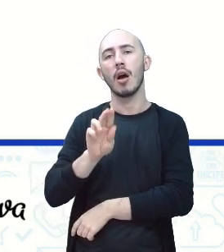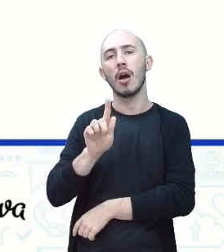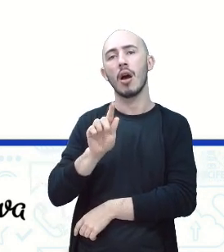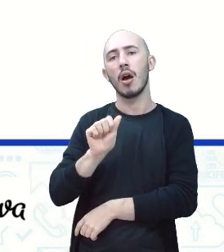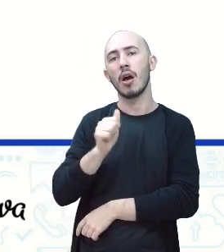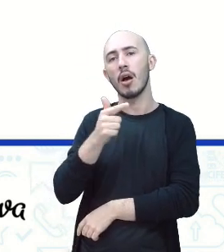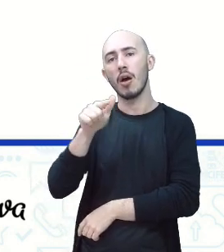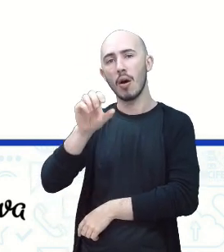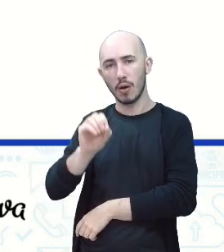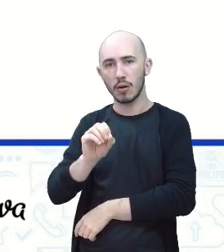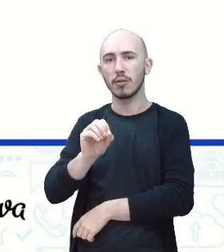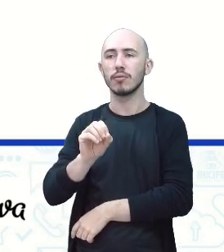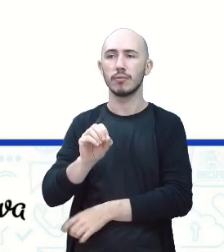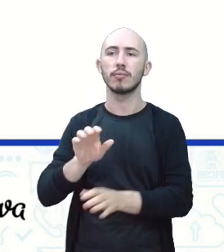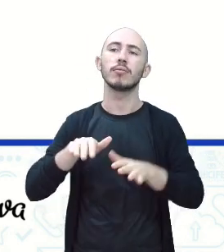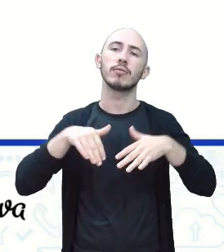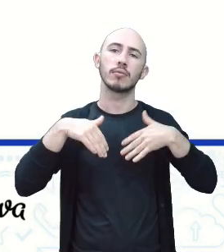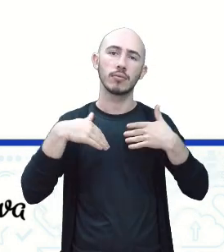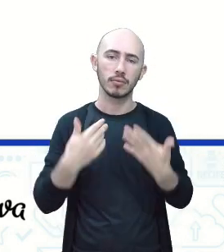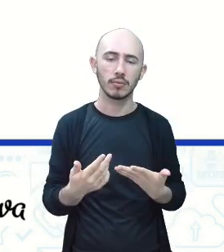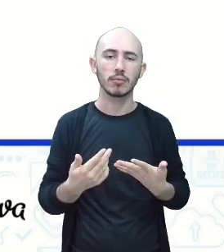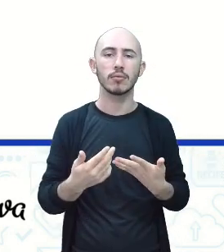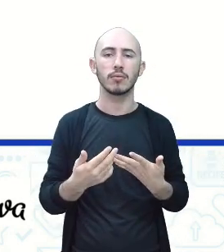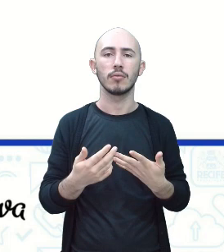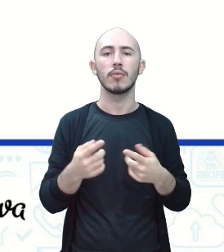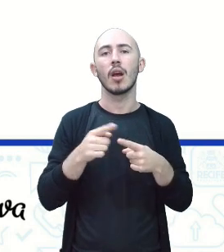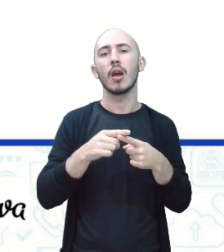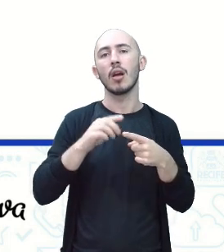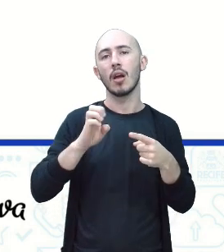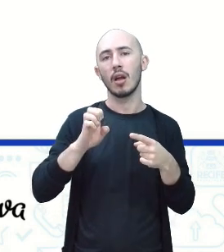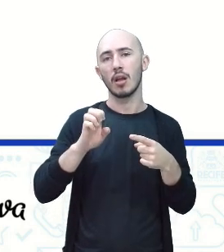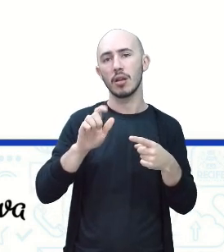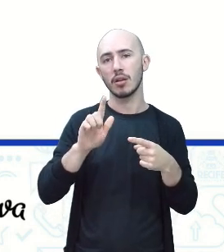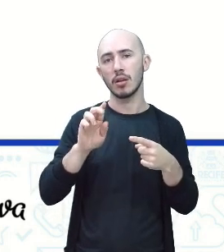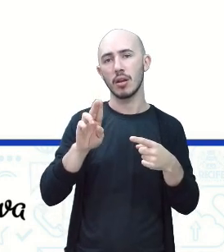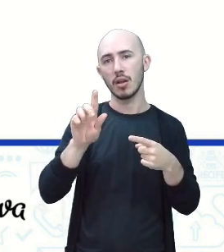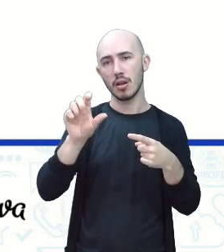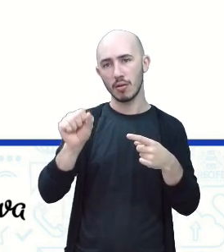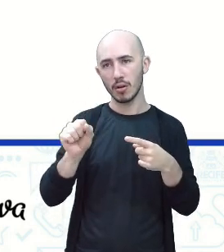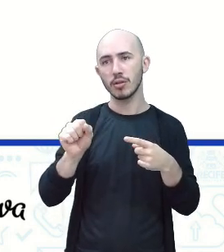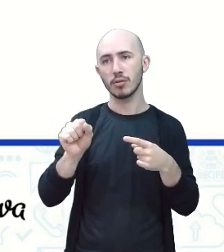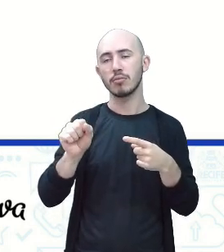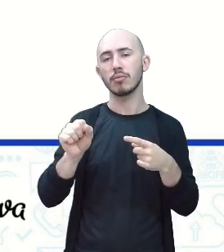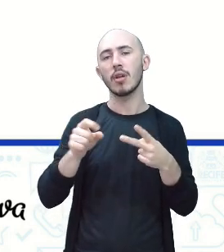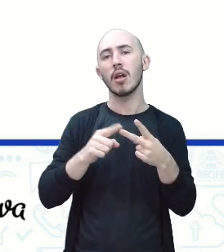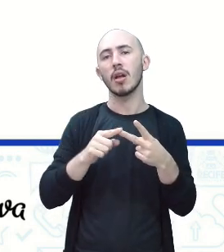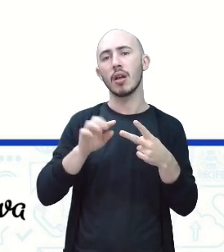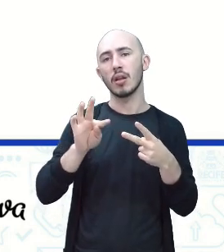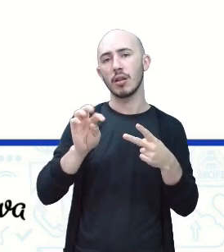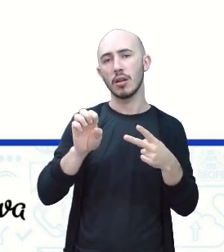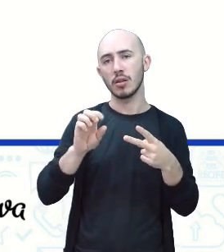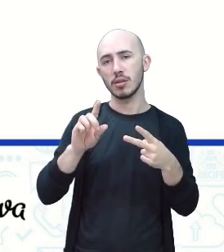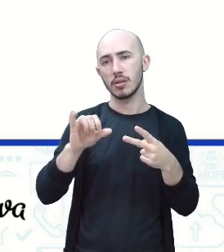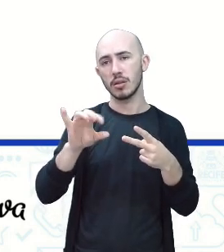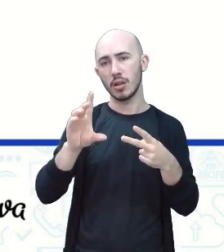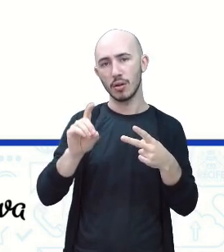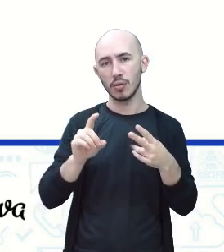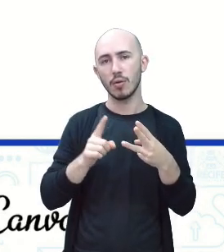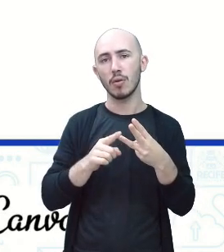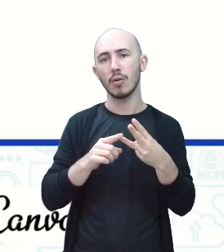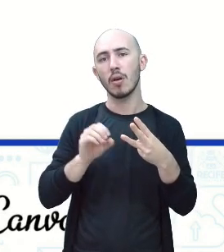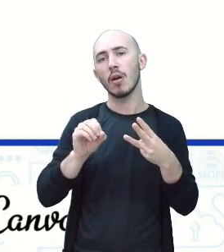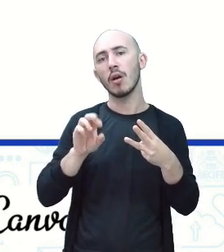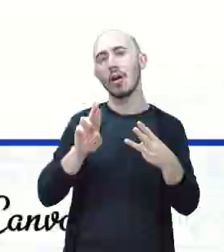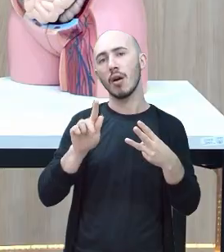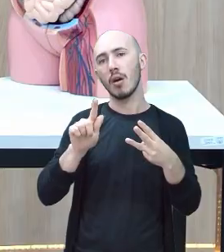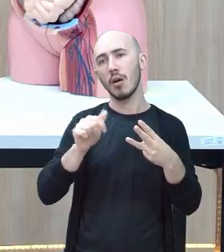as células, elas formam os tecidos e os tecidos formam os órgãos. Então, o conjunto de tecidos, eles